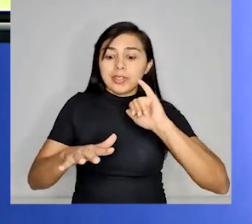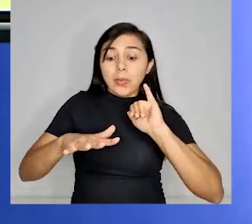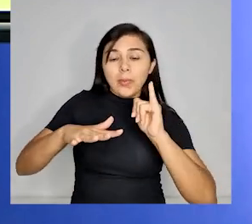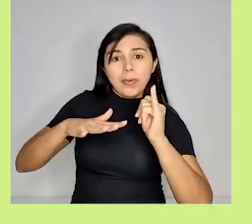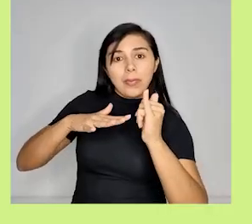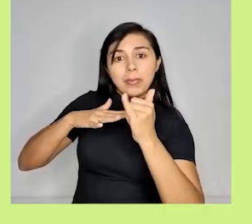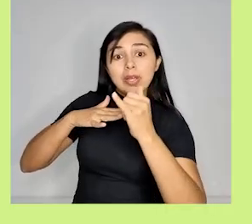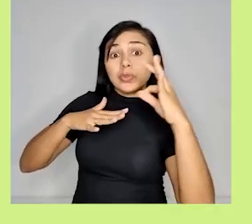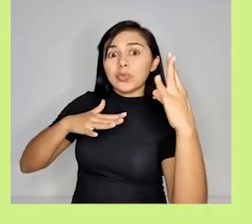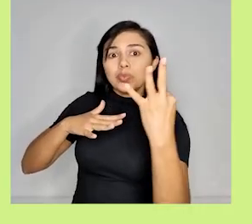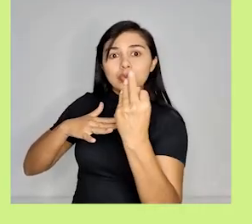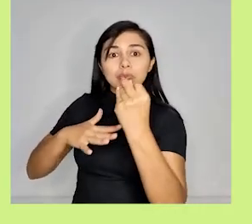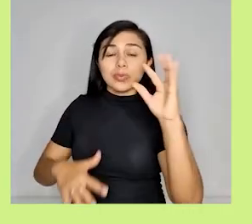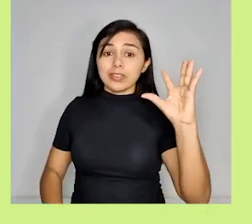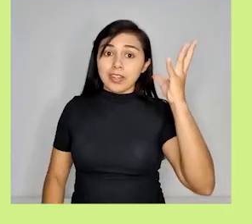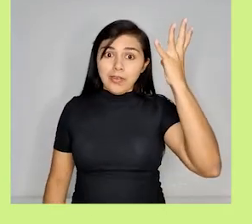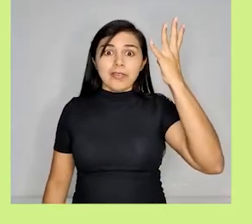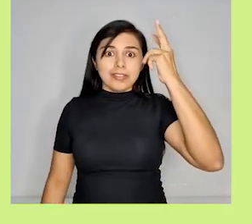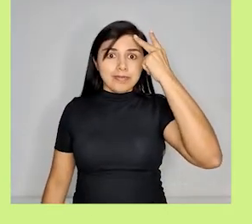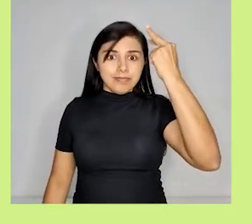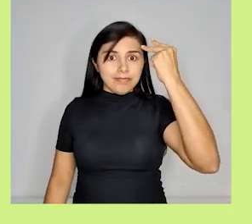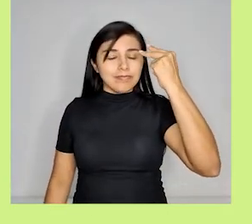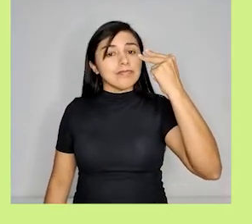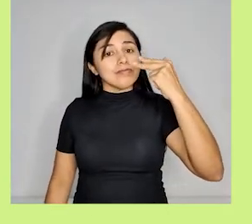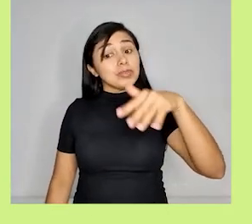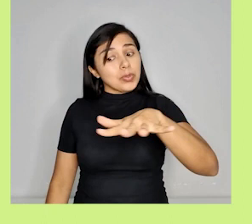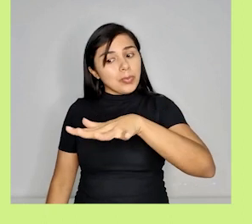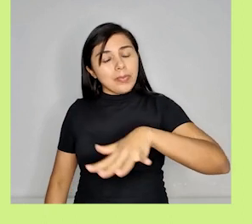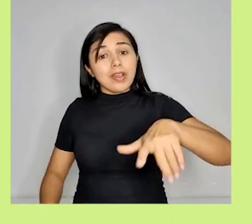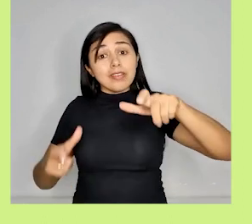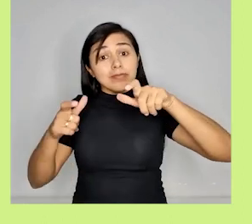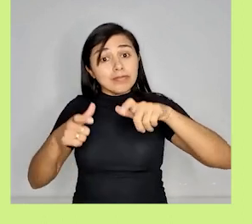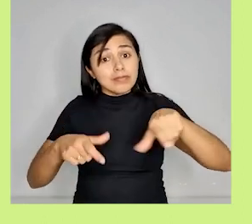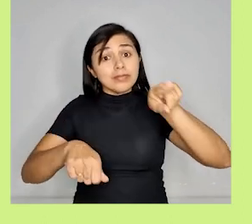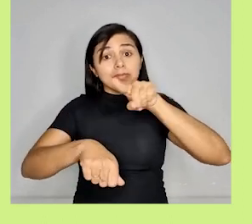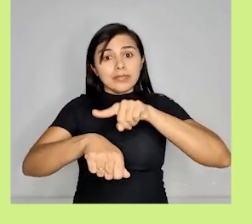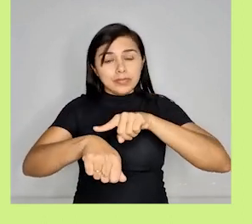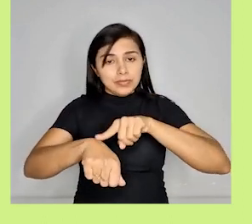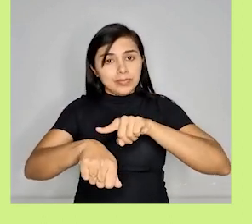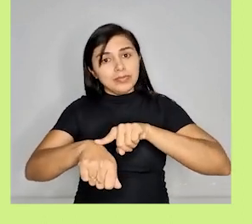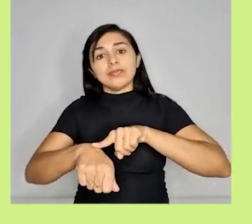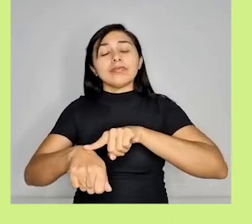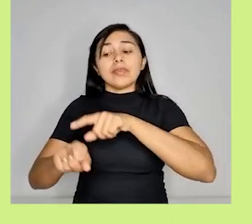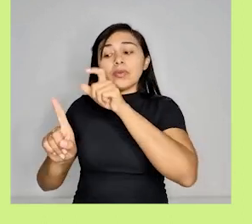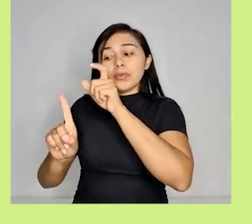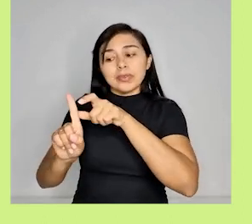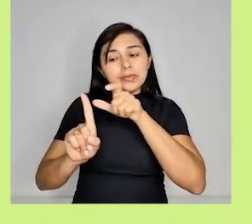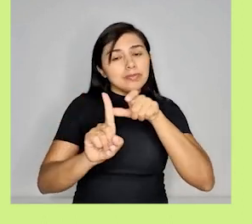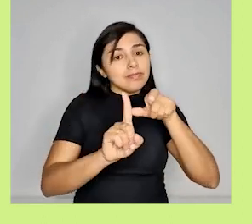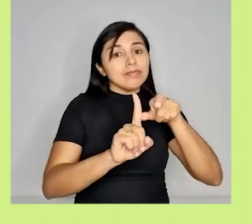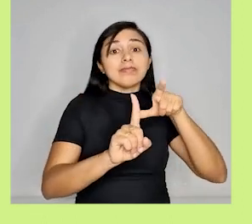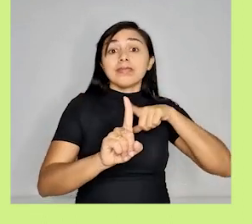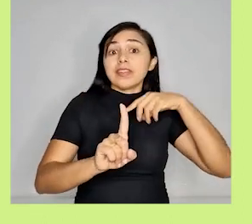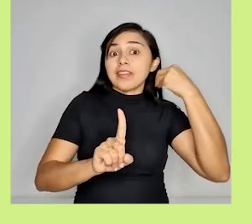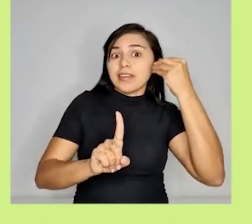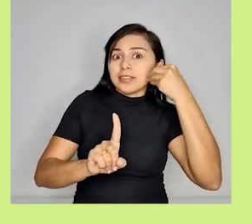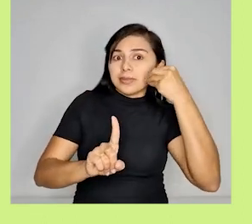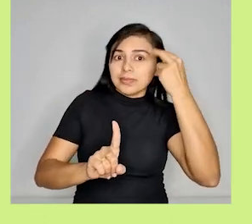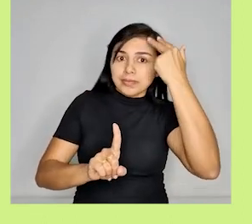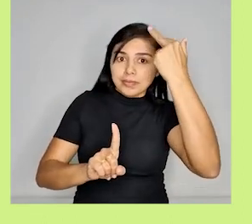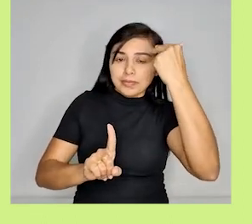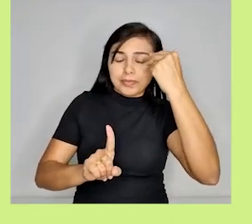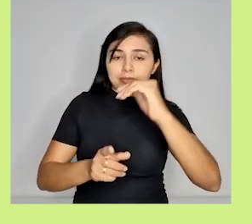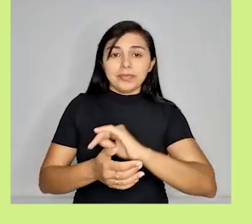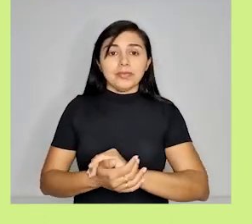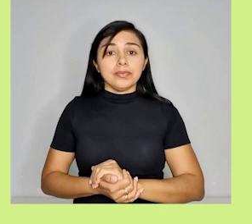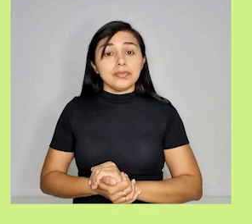pelos acontecimentos que ocorrem num determinado tempo e espaço e são vivenciados pelas personagens. O enredo pode